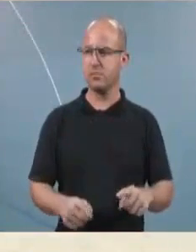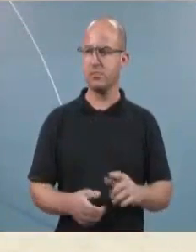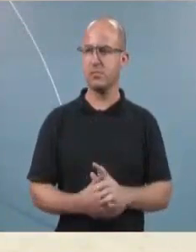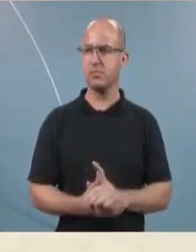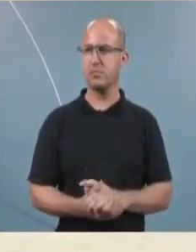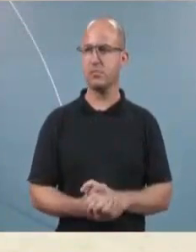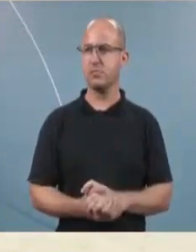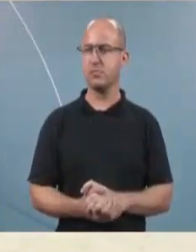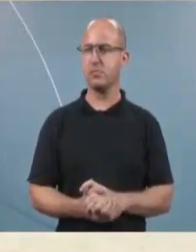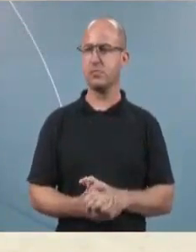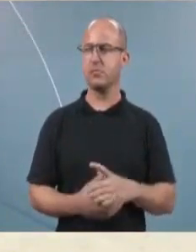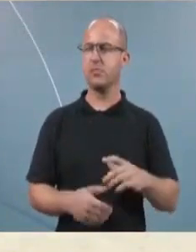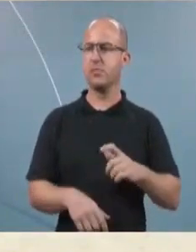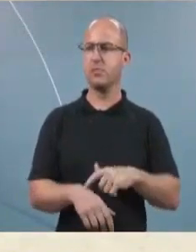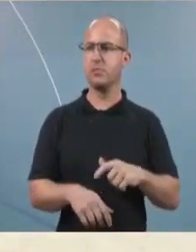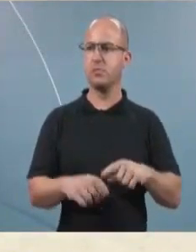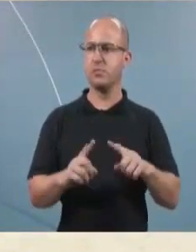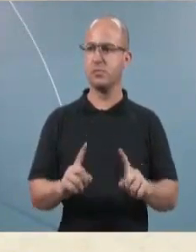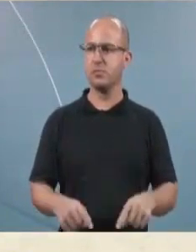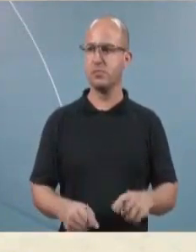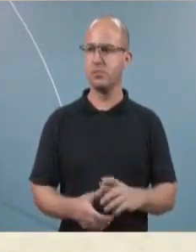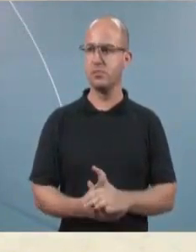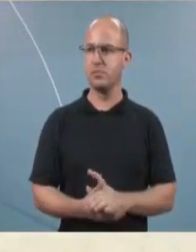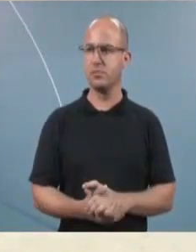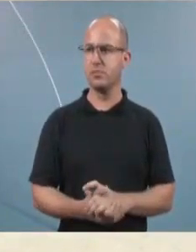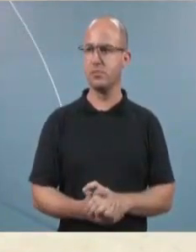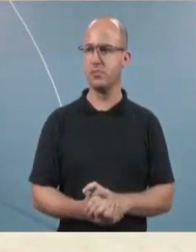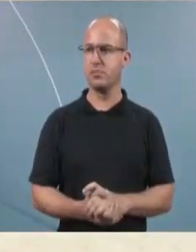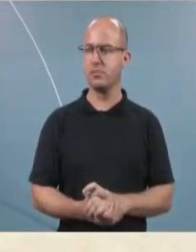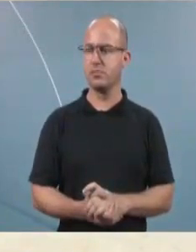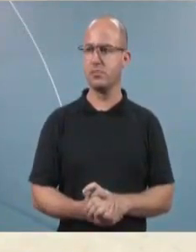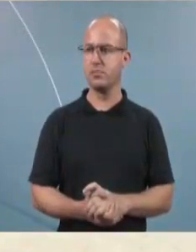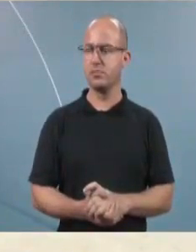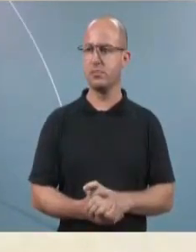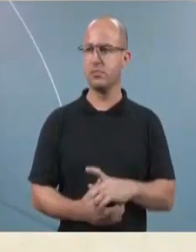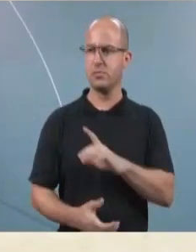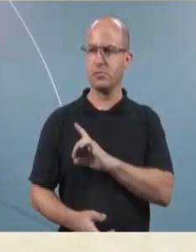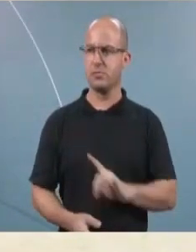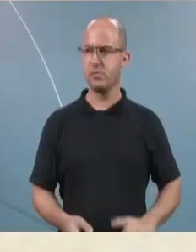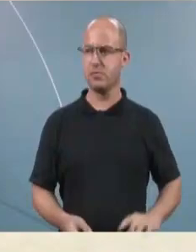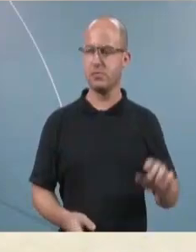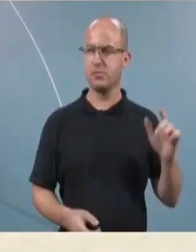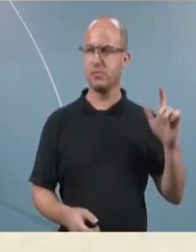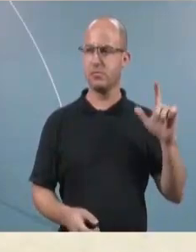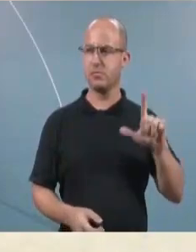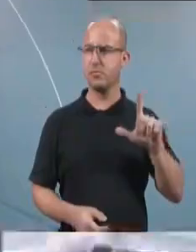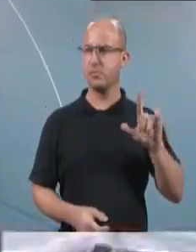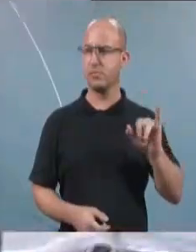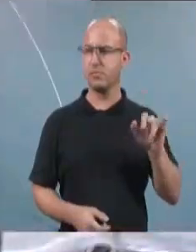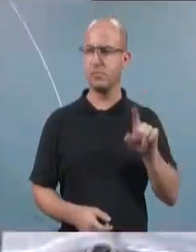proposições horário das proposições palavra Lu Eduardo quando palavra Deputado luí